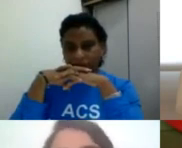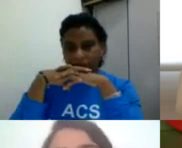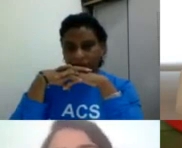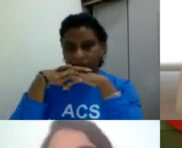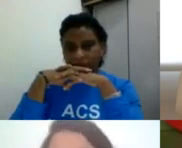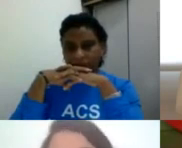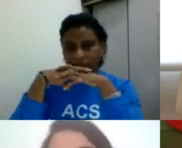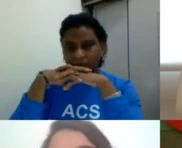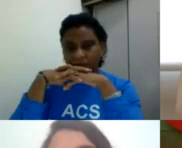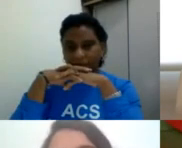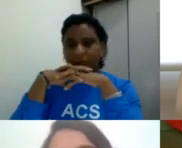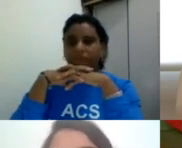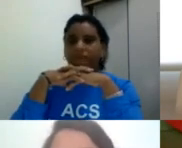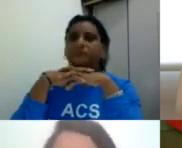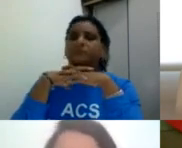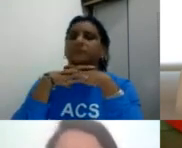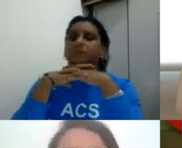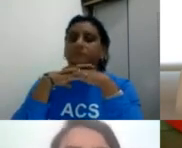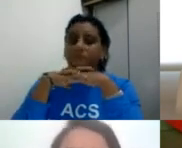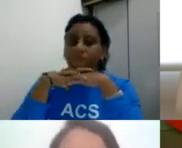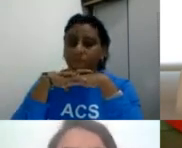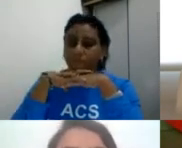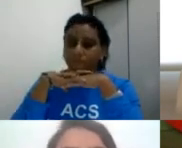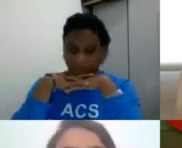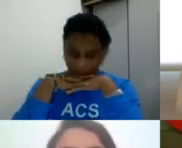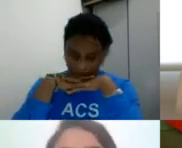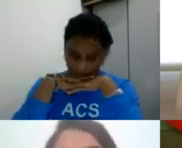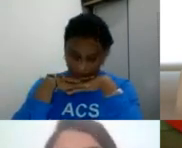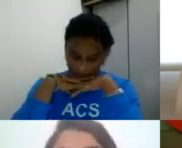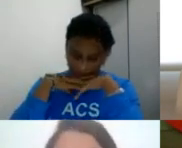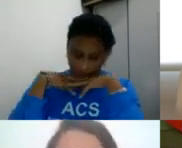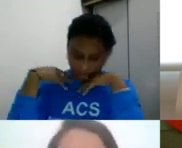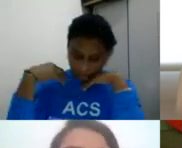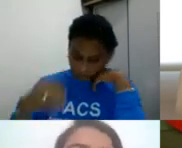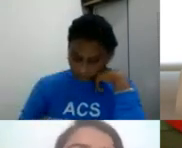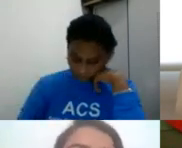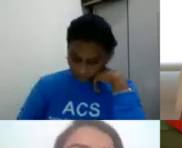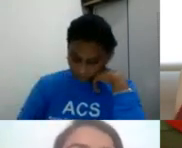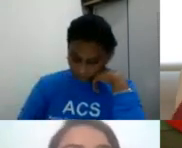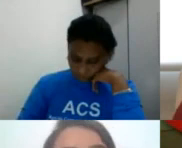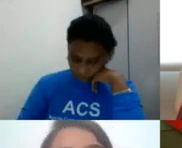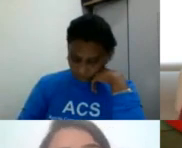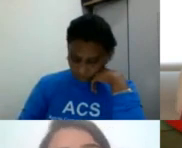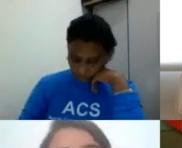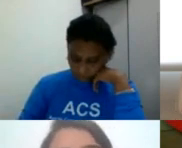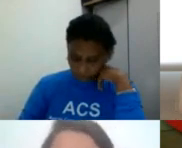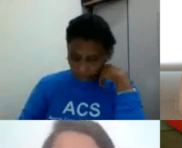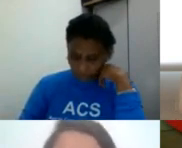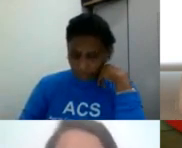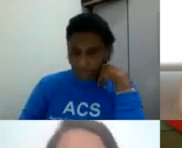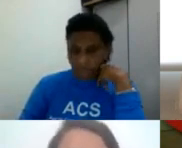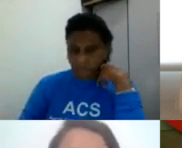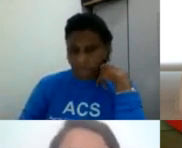desenvolveram tuberculose na forma droga resistente. No Brasil, aproximadamente, em 2020, mais de 66 mil